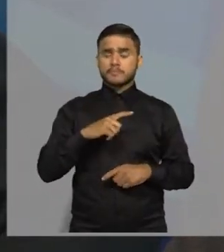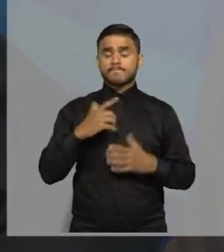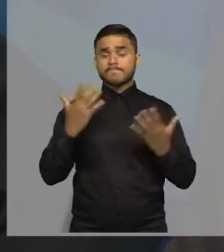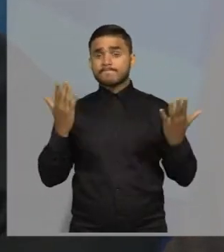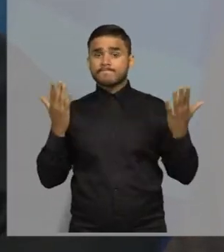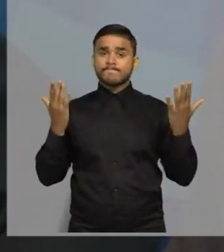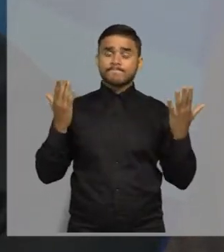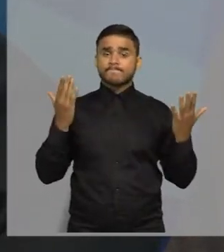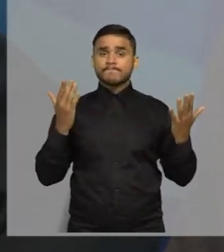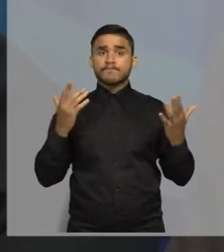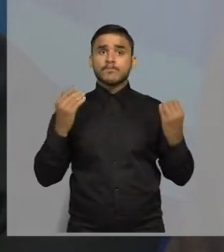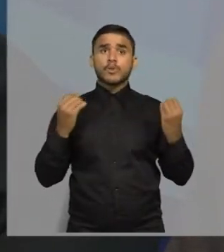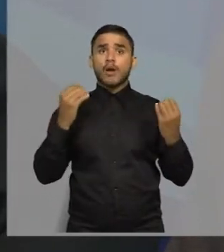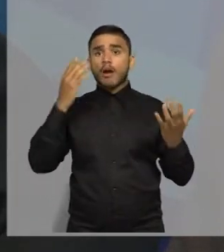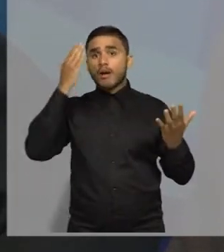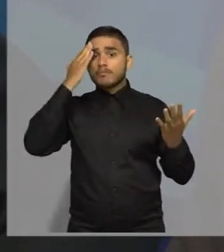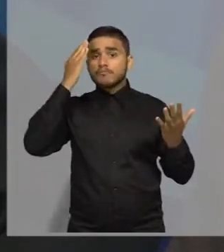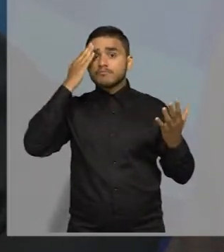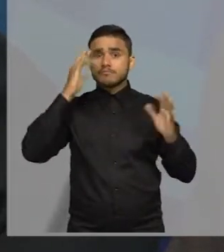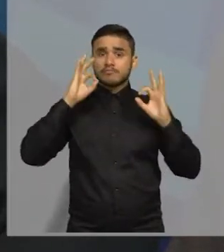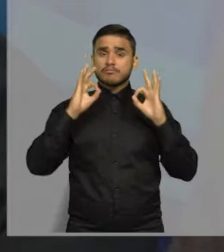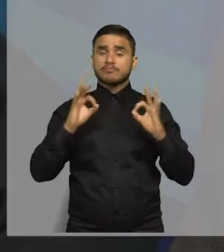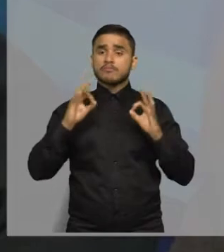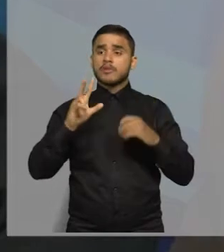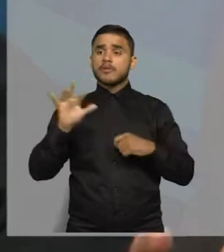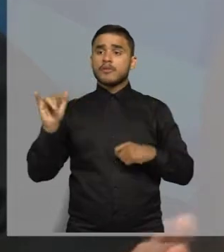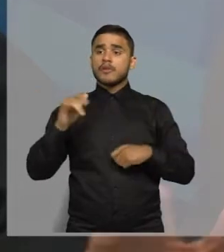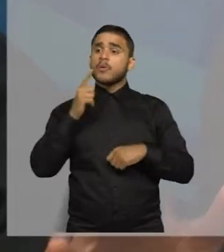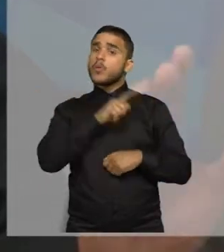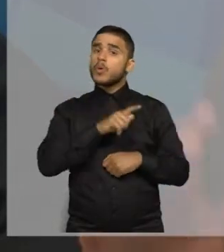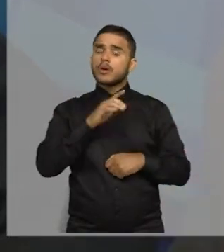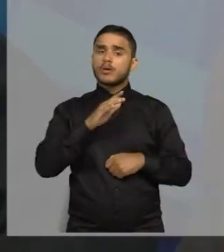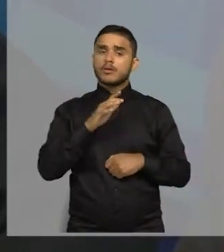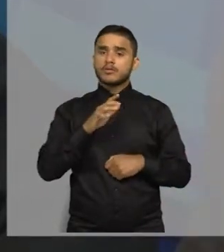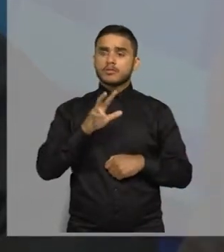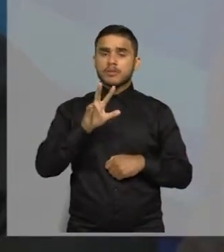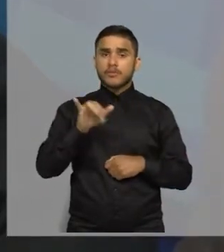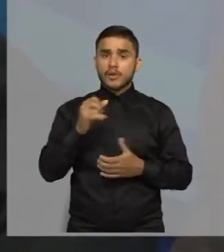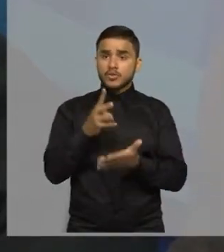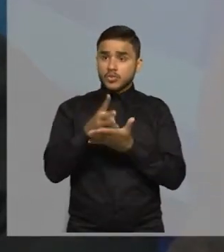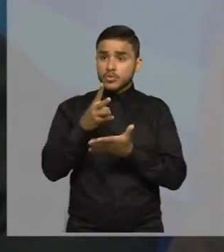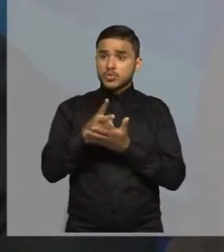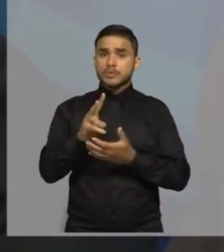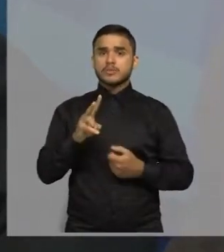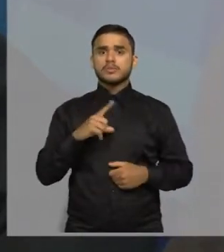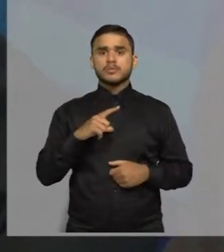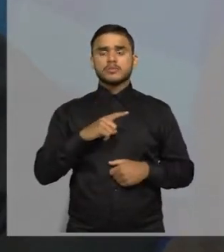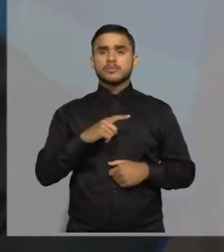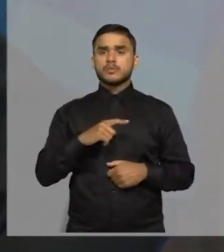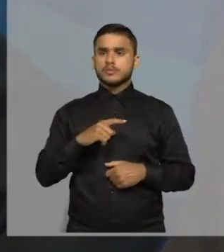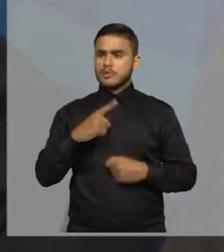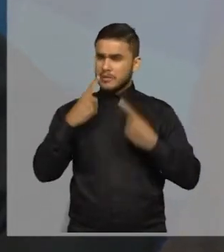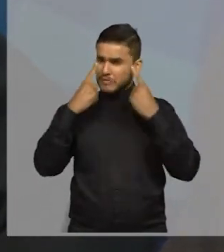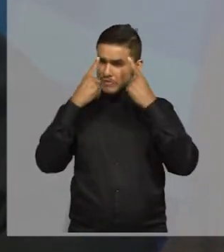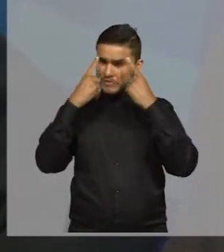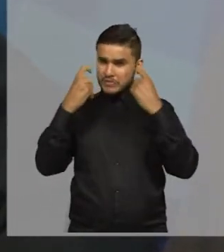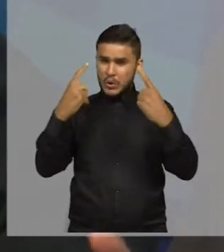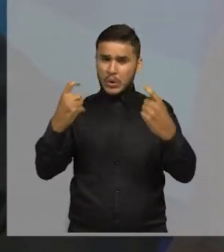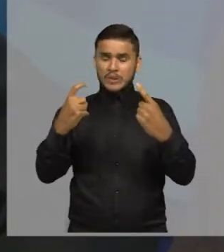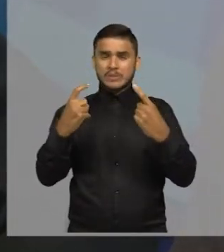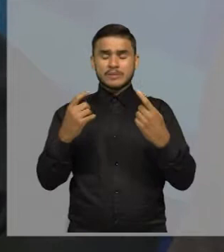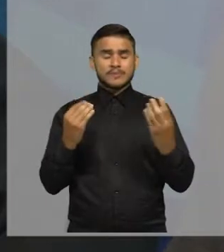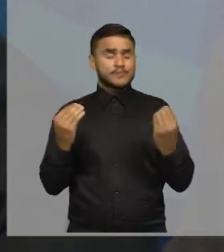dúvidas quanto aos caminhos que devem ser percorridos para se conseguir diminuir o grau de violência da sociedade brasileira,